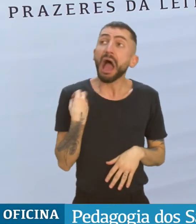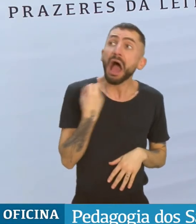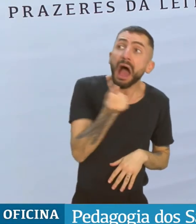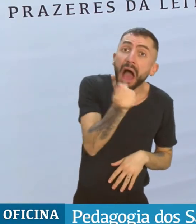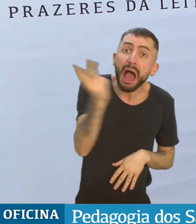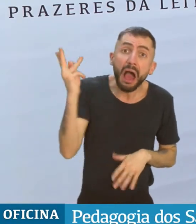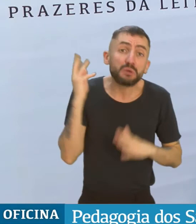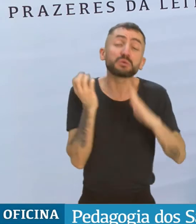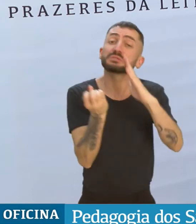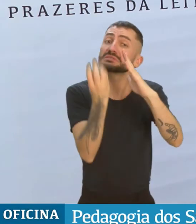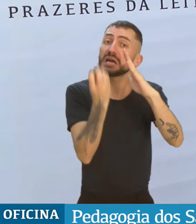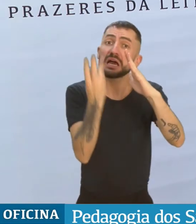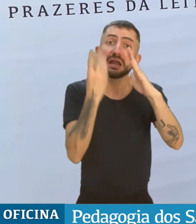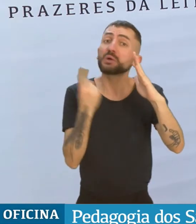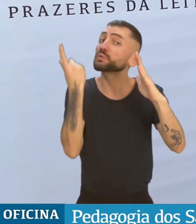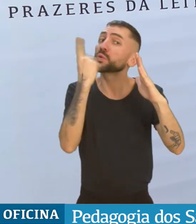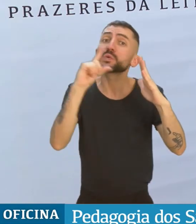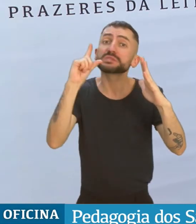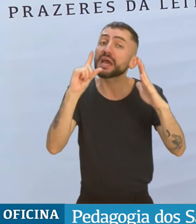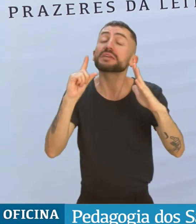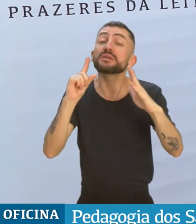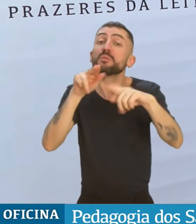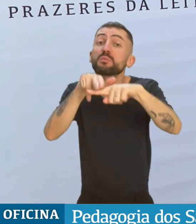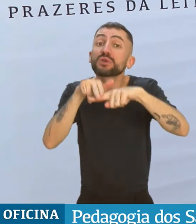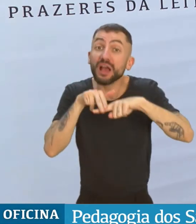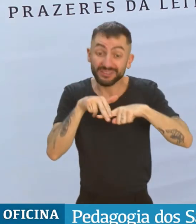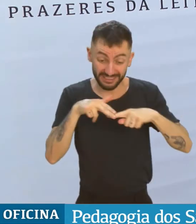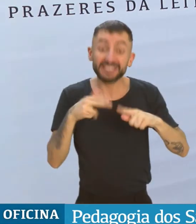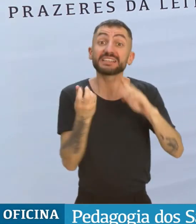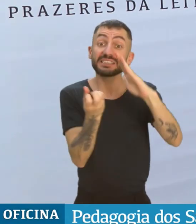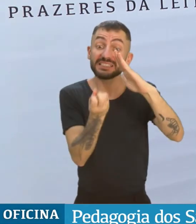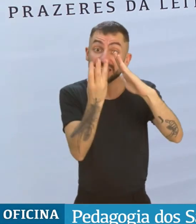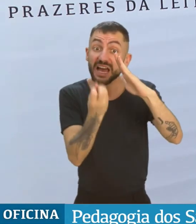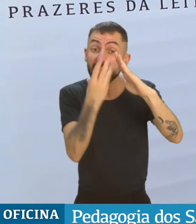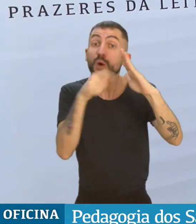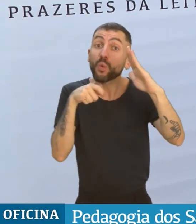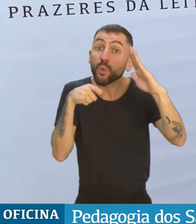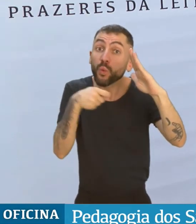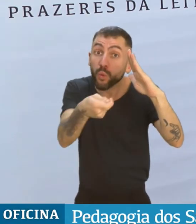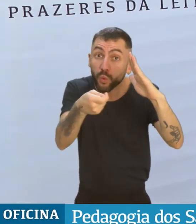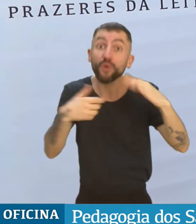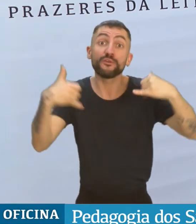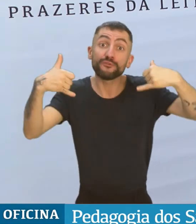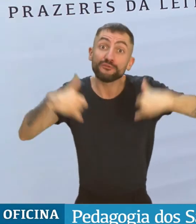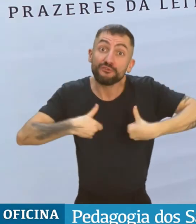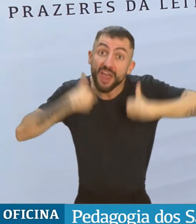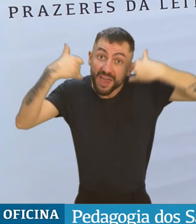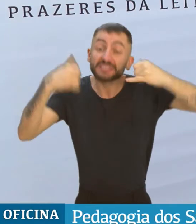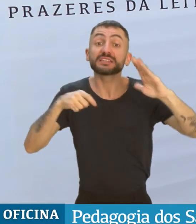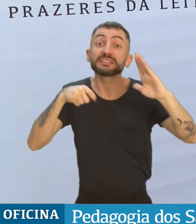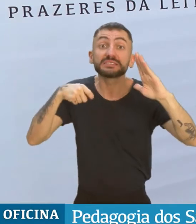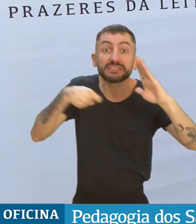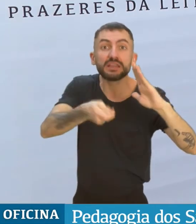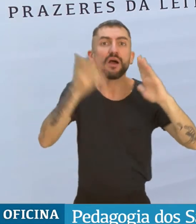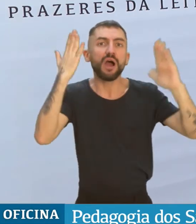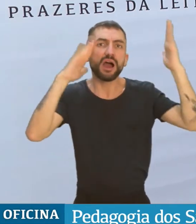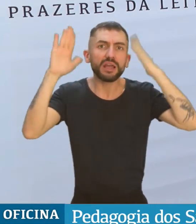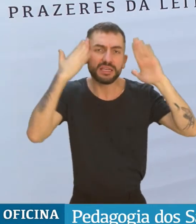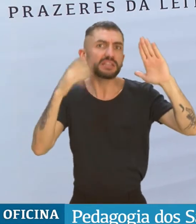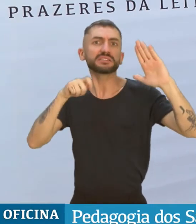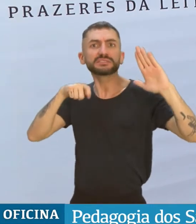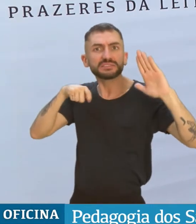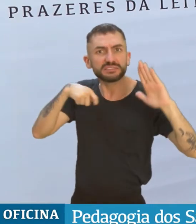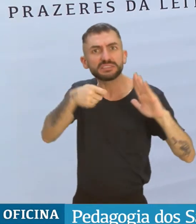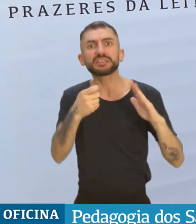porque sarau é aglomeração, sarau é festa, sarau é alegria, é intensidade. E eu